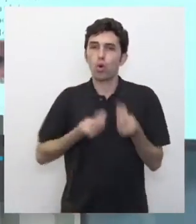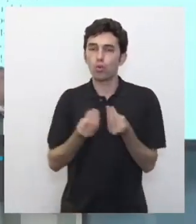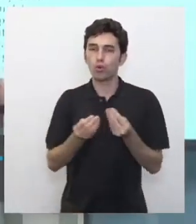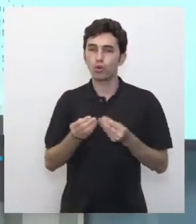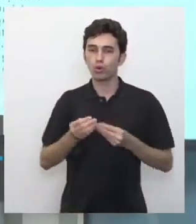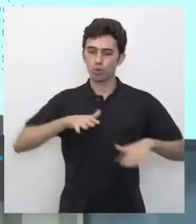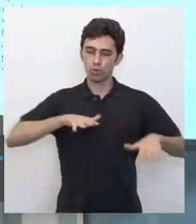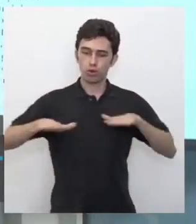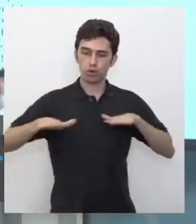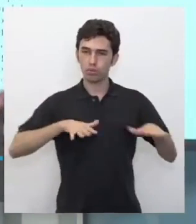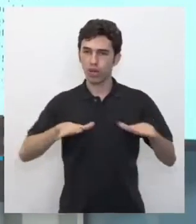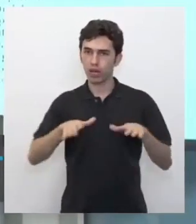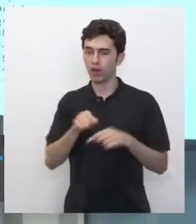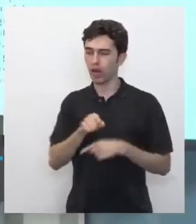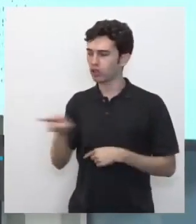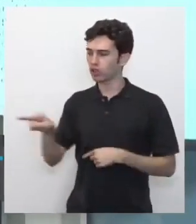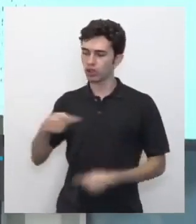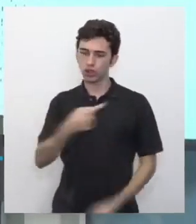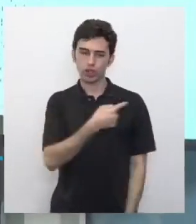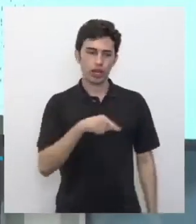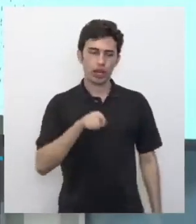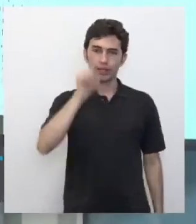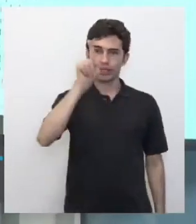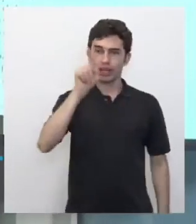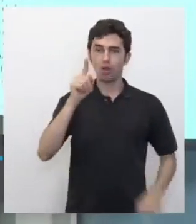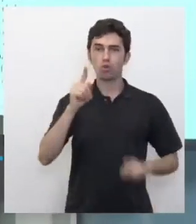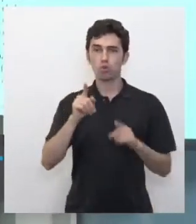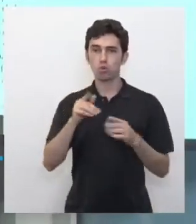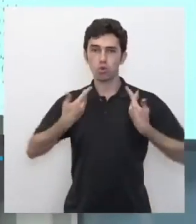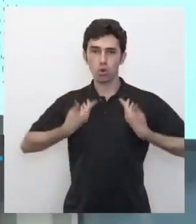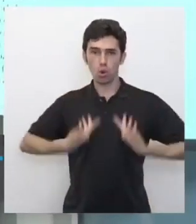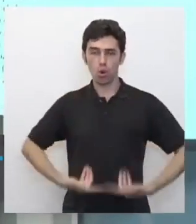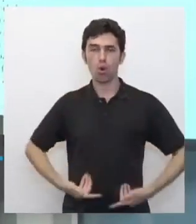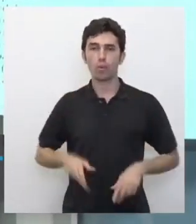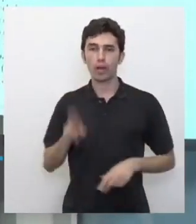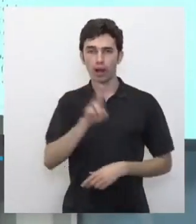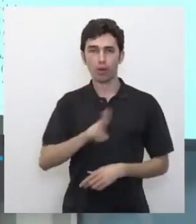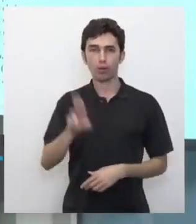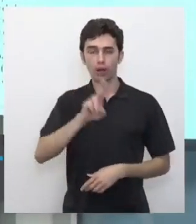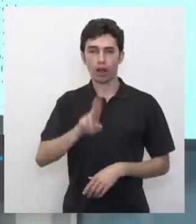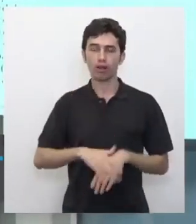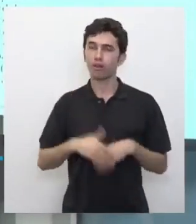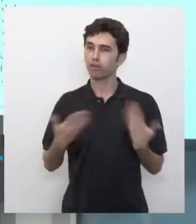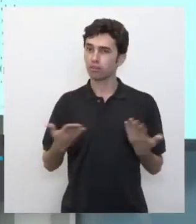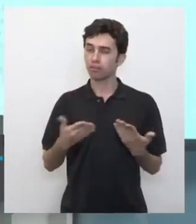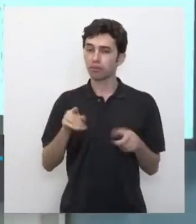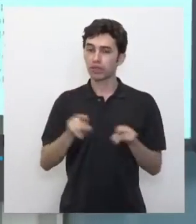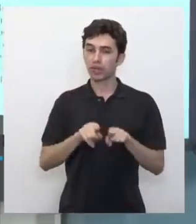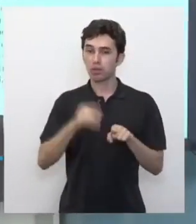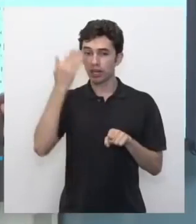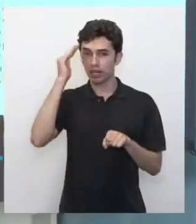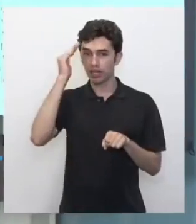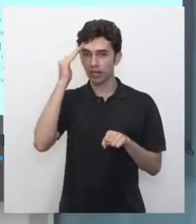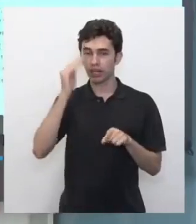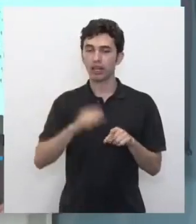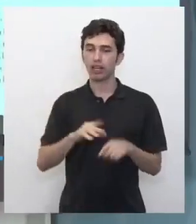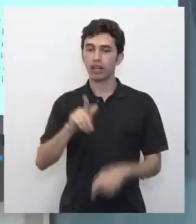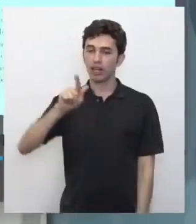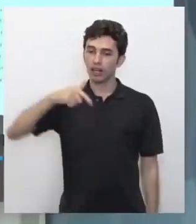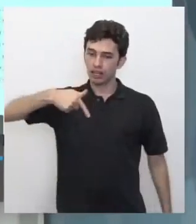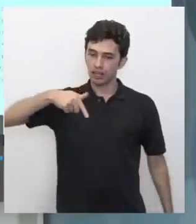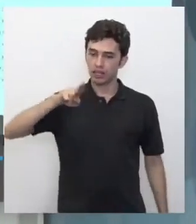as direções, né, desses gestos, eles são explorados, né? O conceito de quinesfera também é